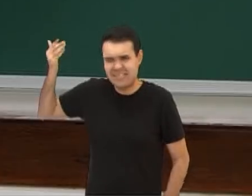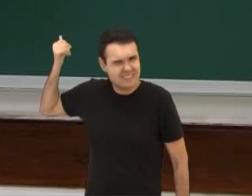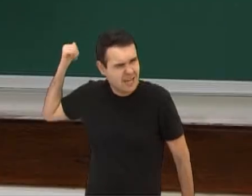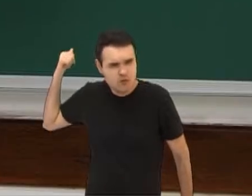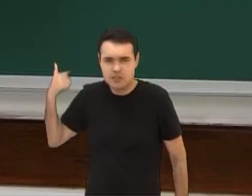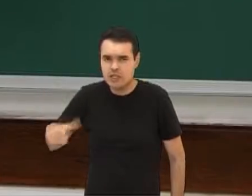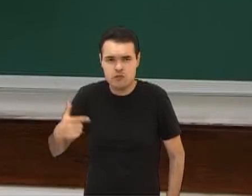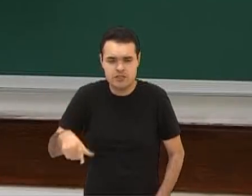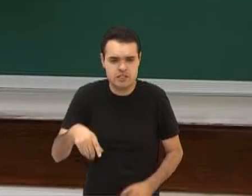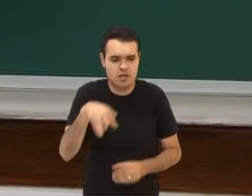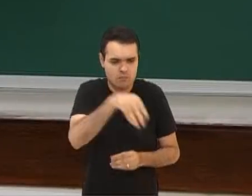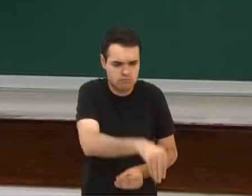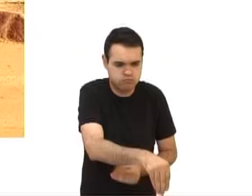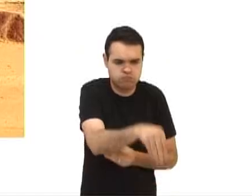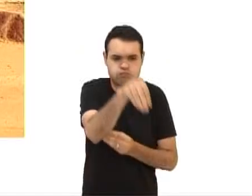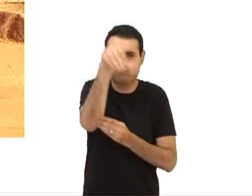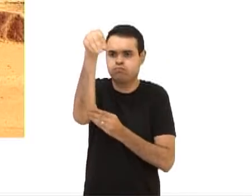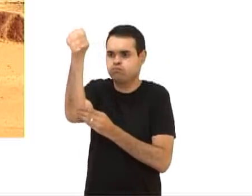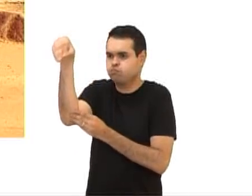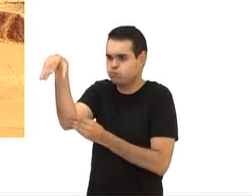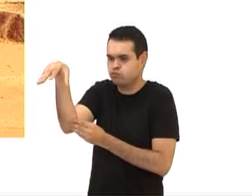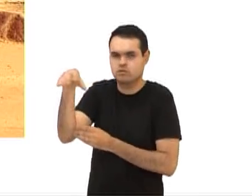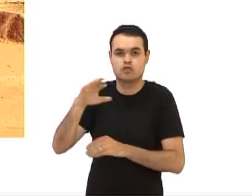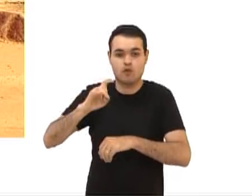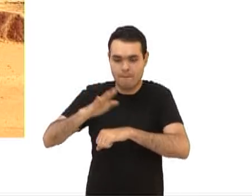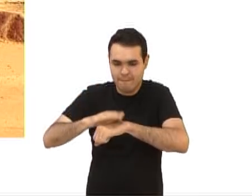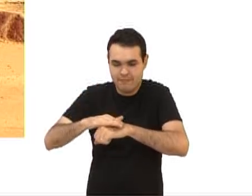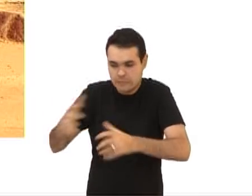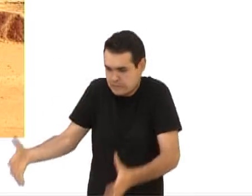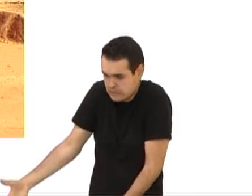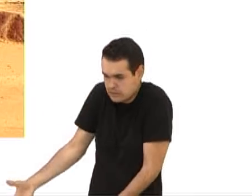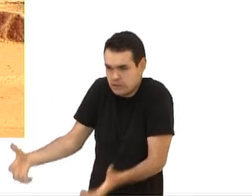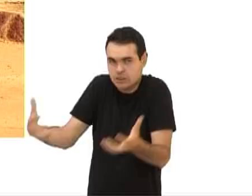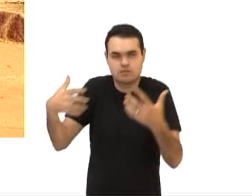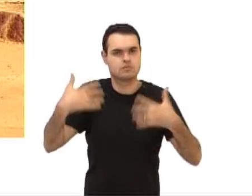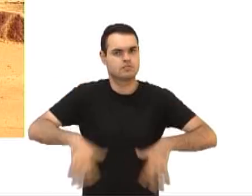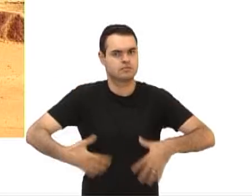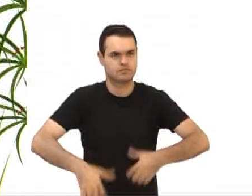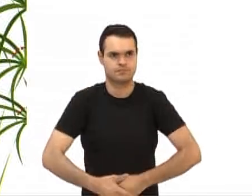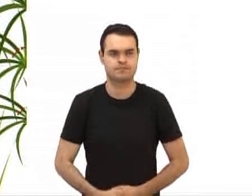naquela época. Só com a mão de obra do povo. Está aí as 3, né,